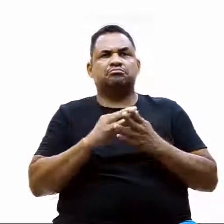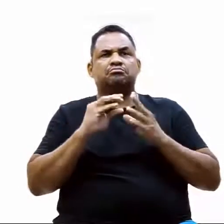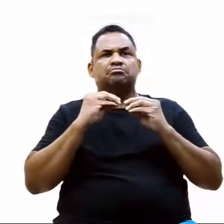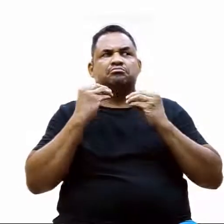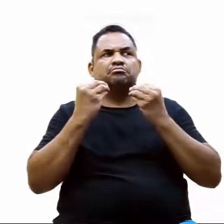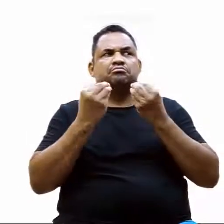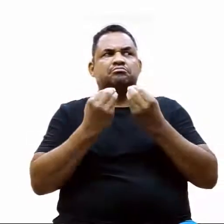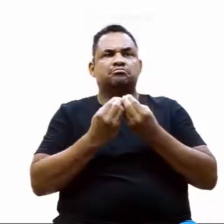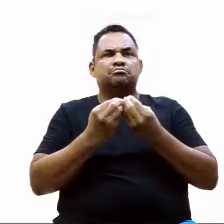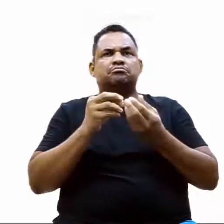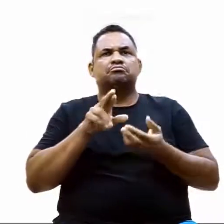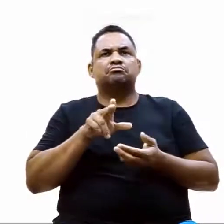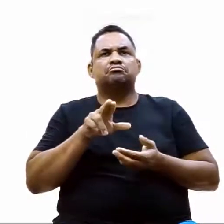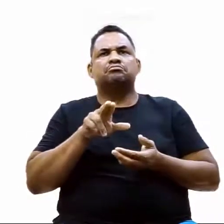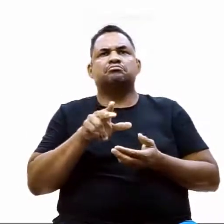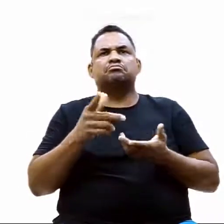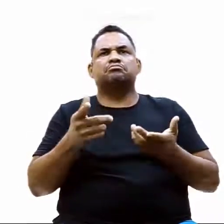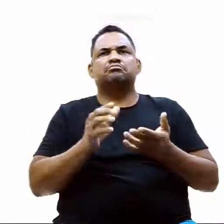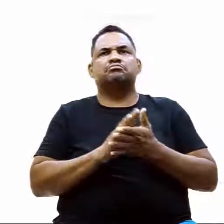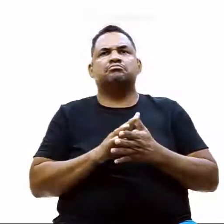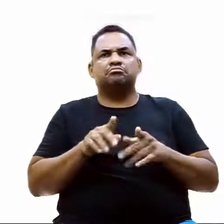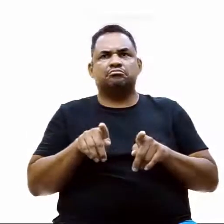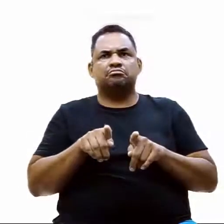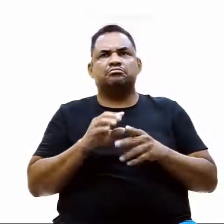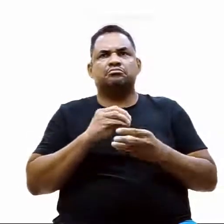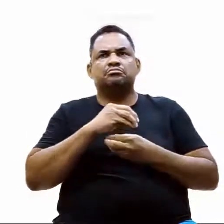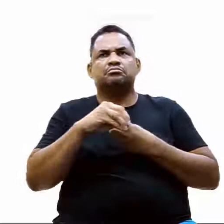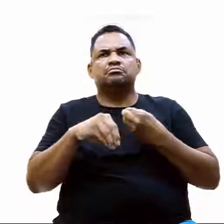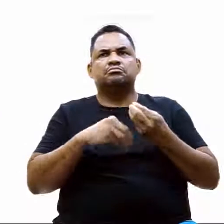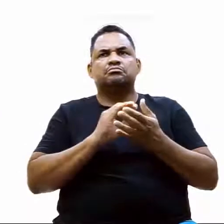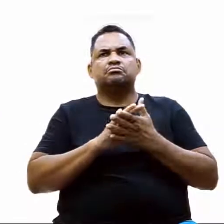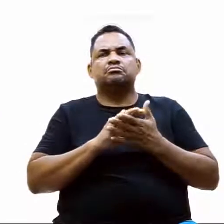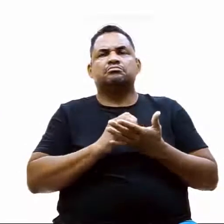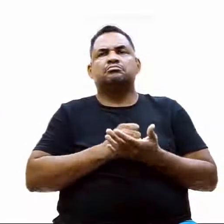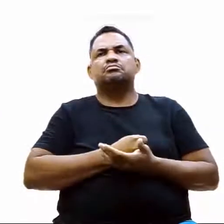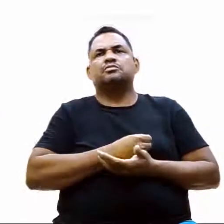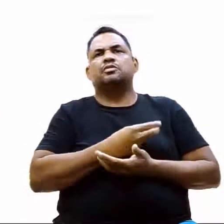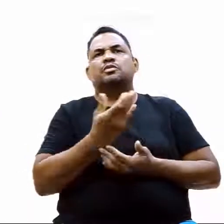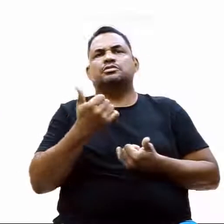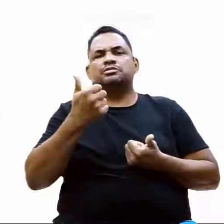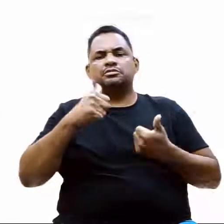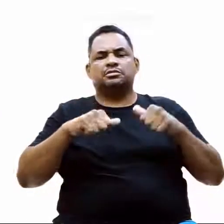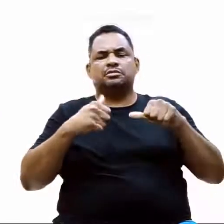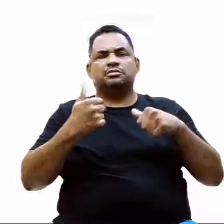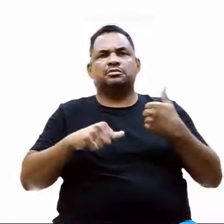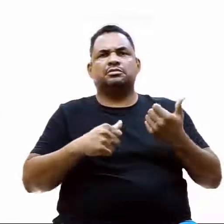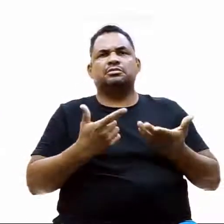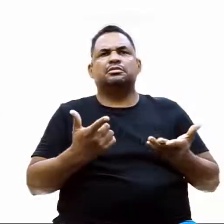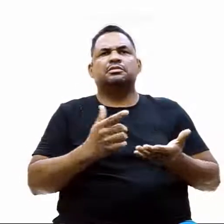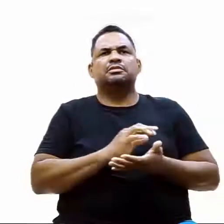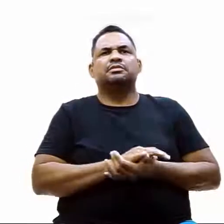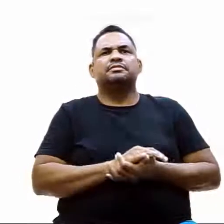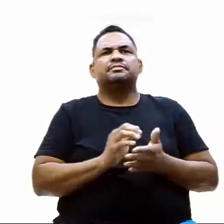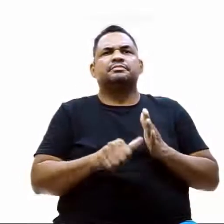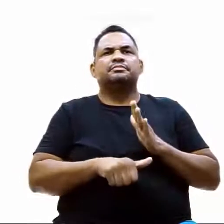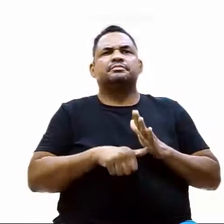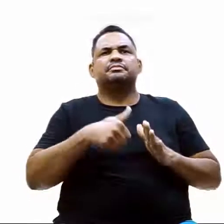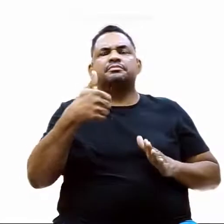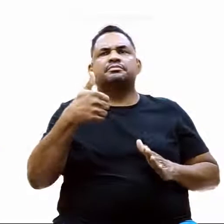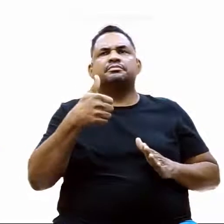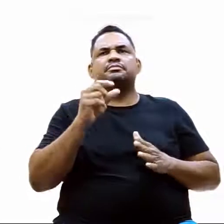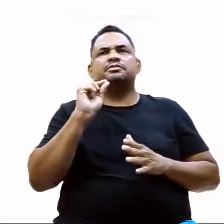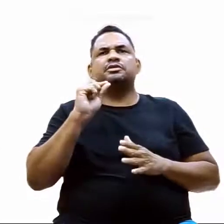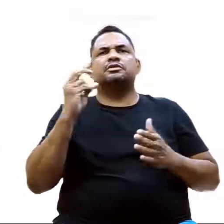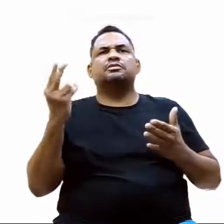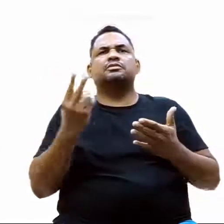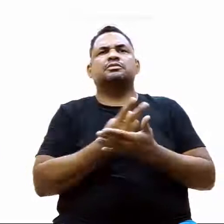mesma substância tem a mesma composição qualitativa e quantitativa. Na primeira experiência, o que